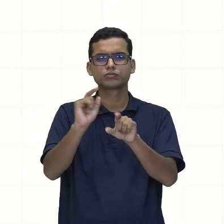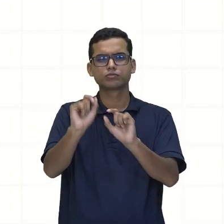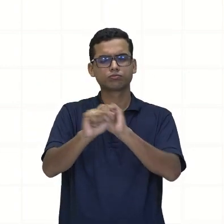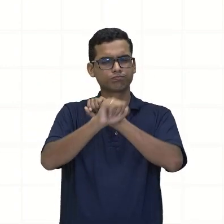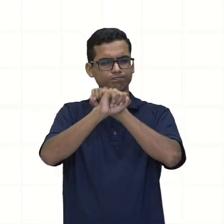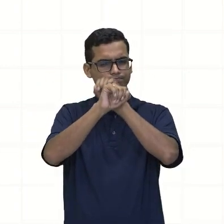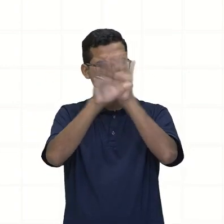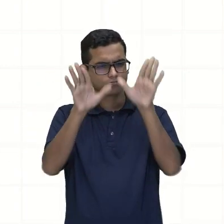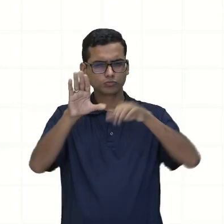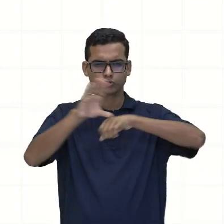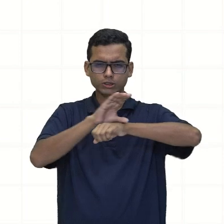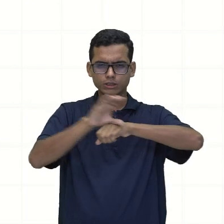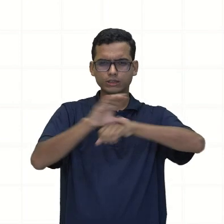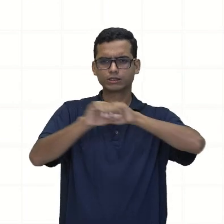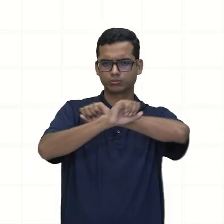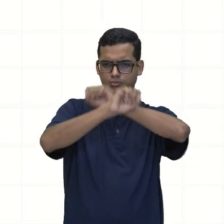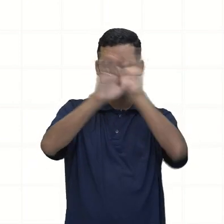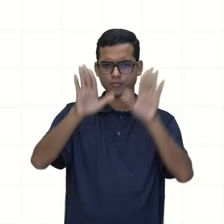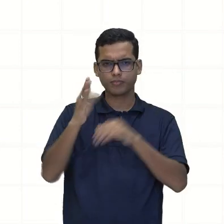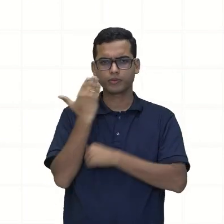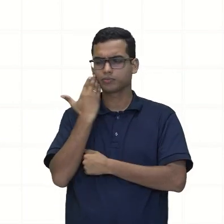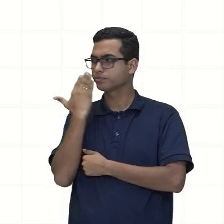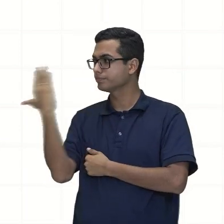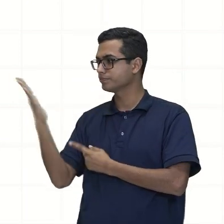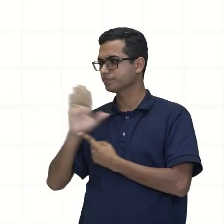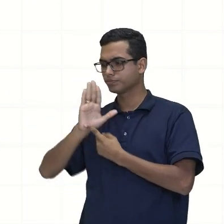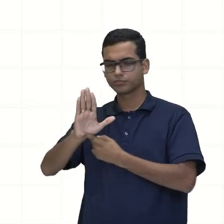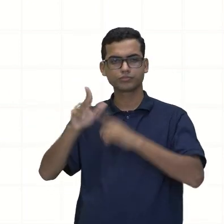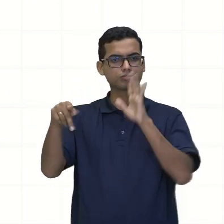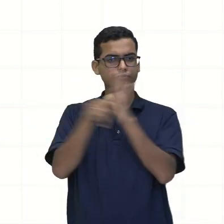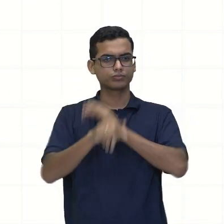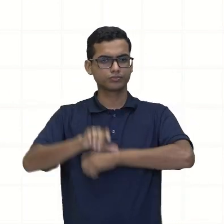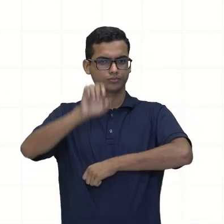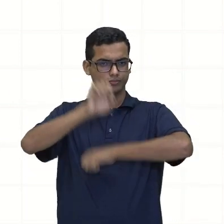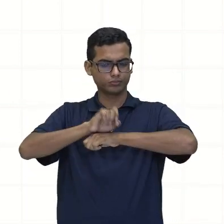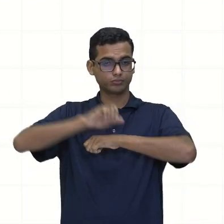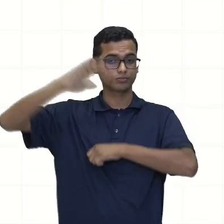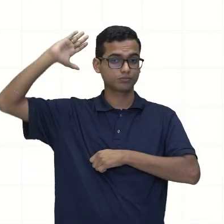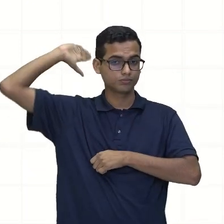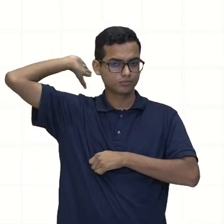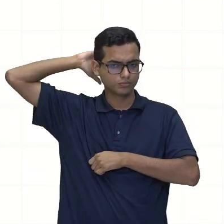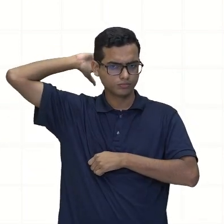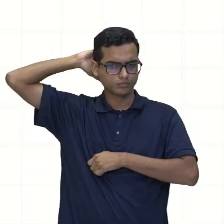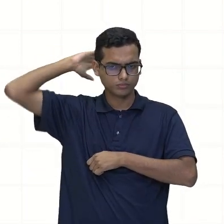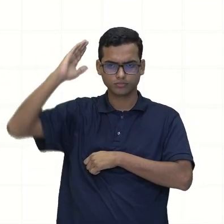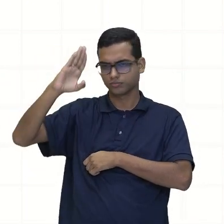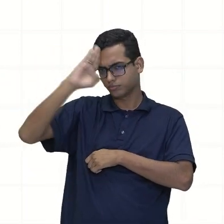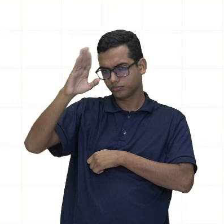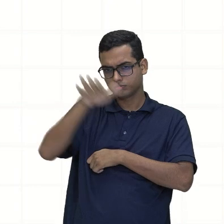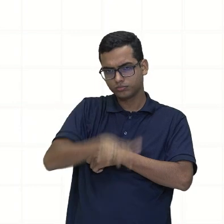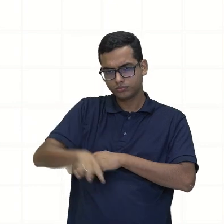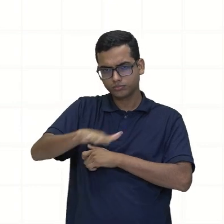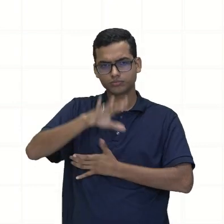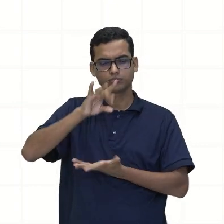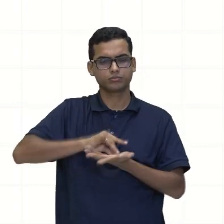destacar aqui, principalmente no estado do Pará, onde a gente vai ver aqui, né,